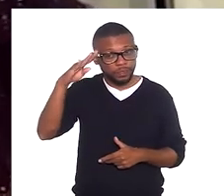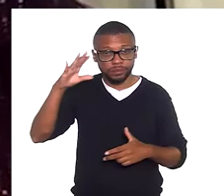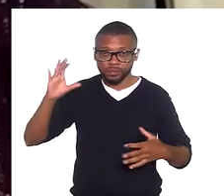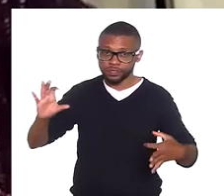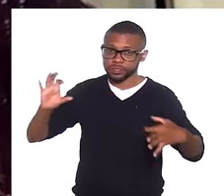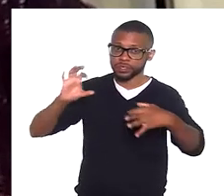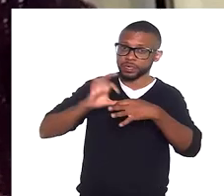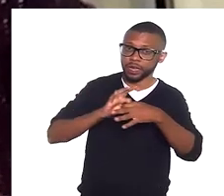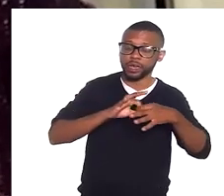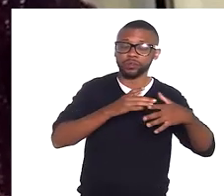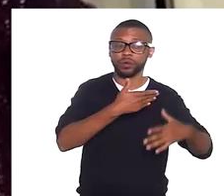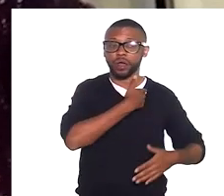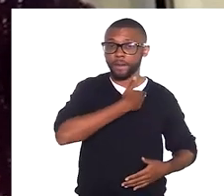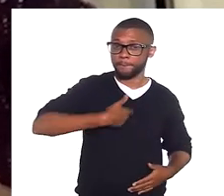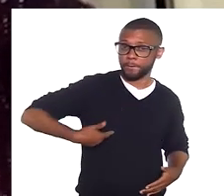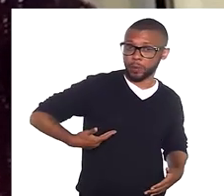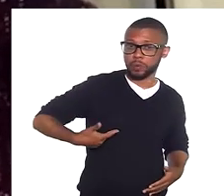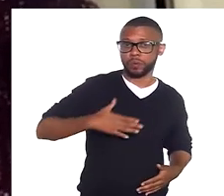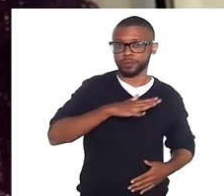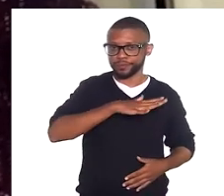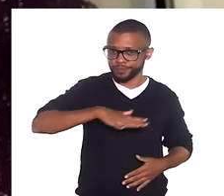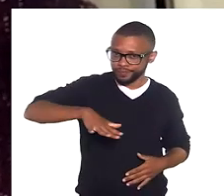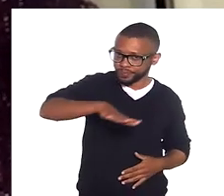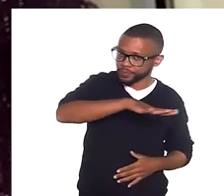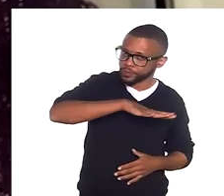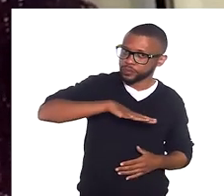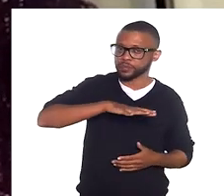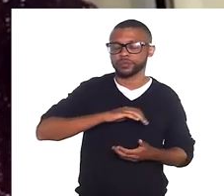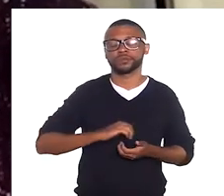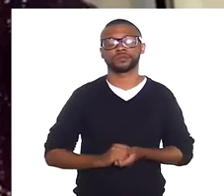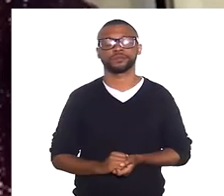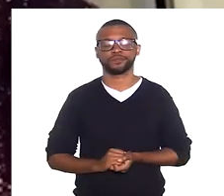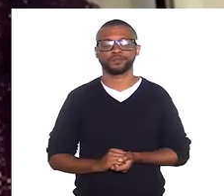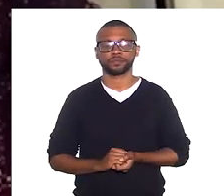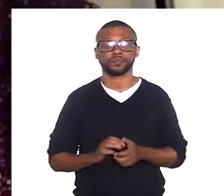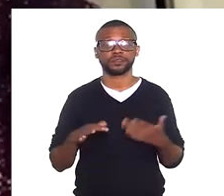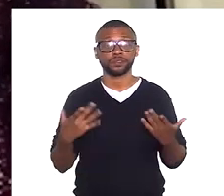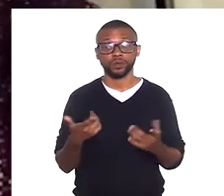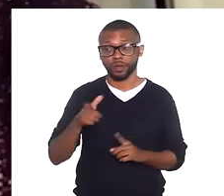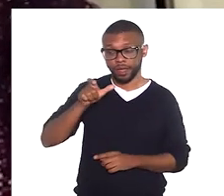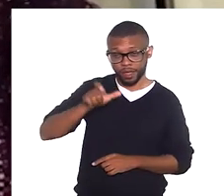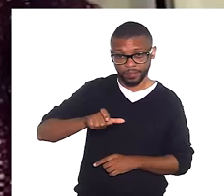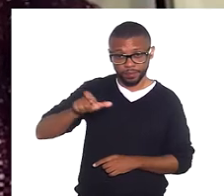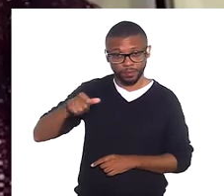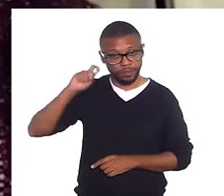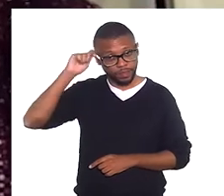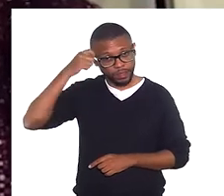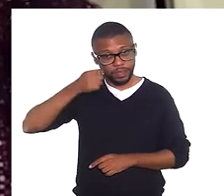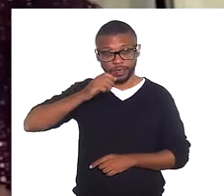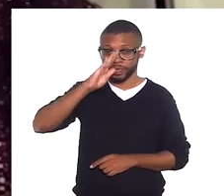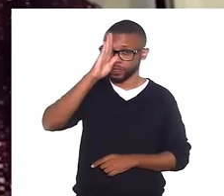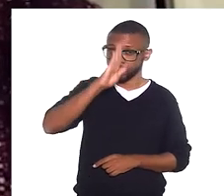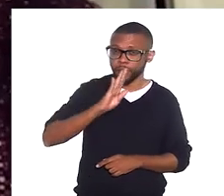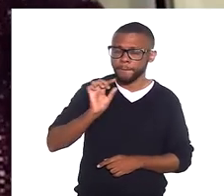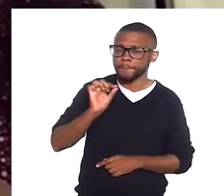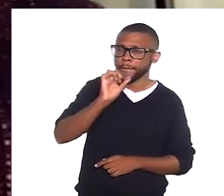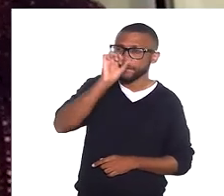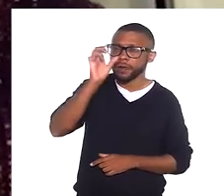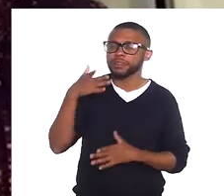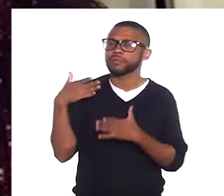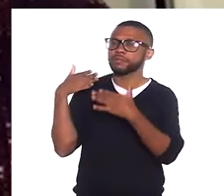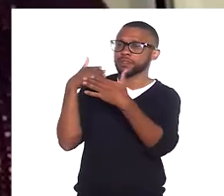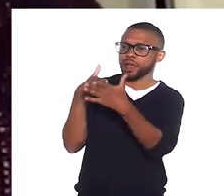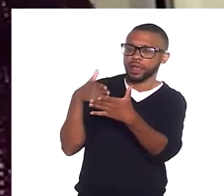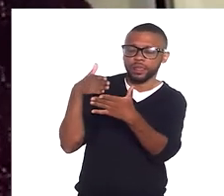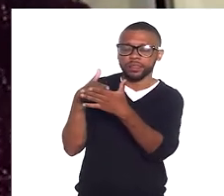entrada para o serviço público, né? Para a prestação de serviço público. E as pessoas negras no Brasil